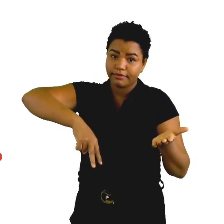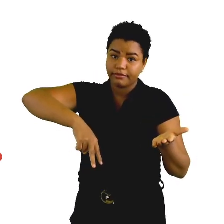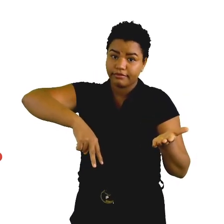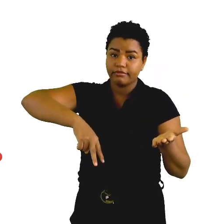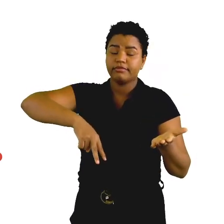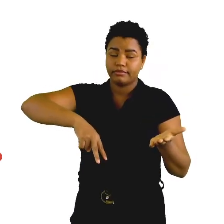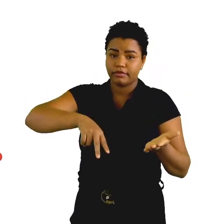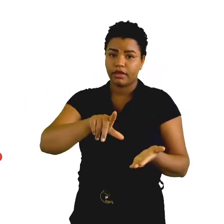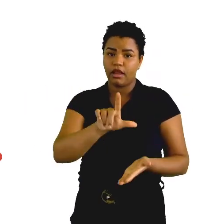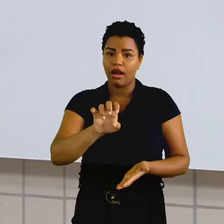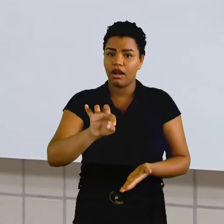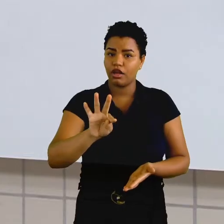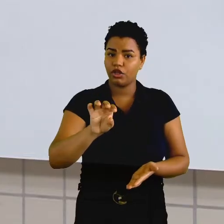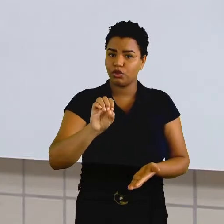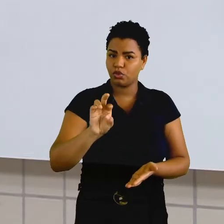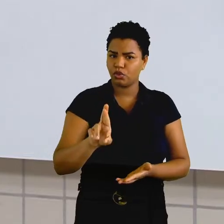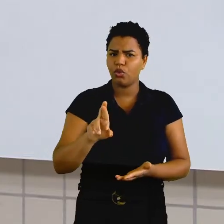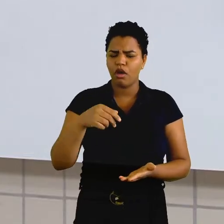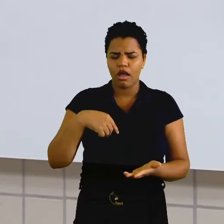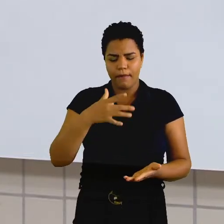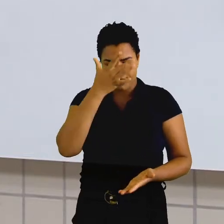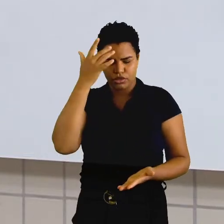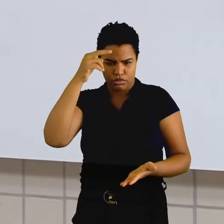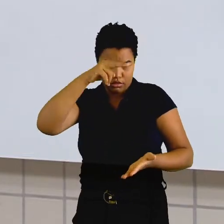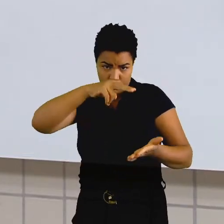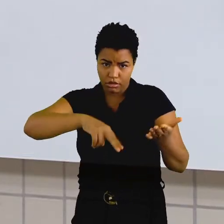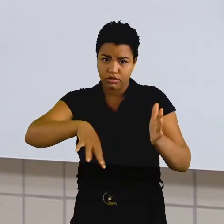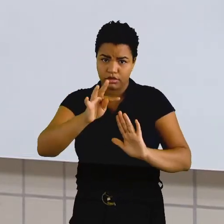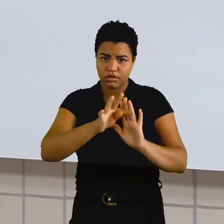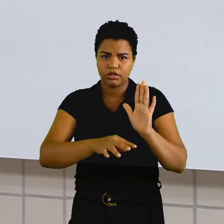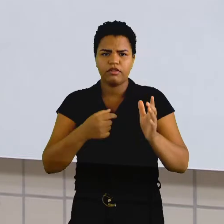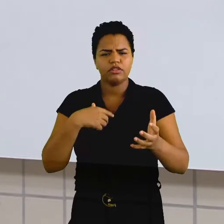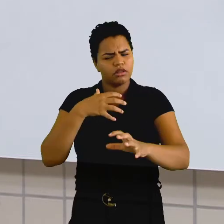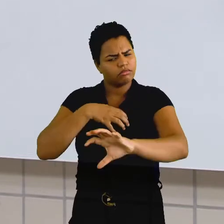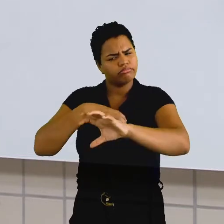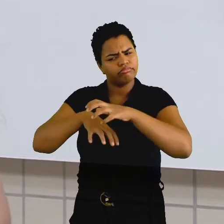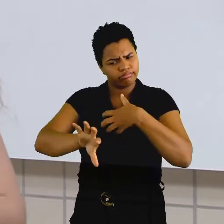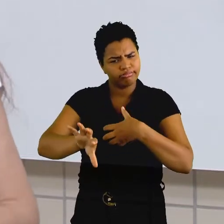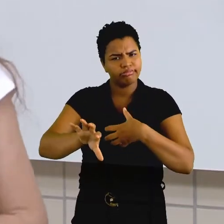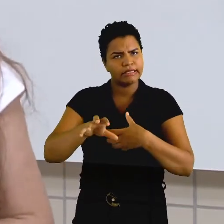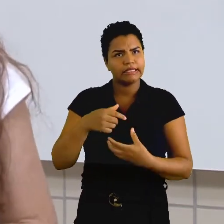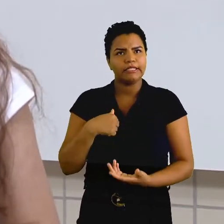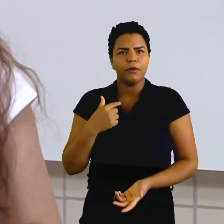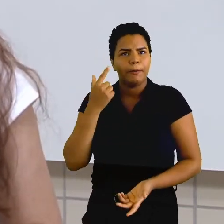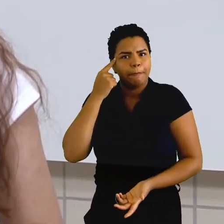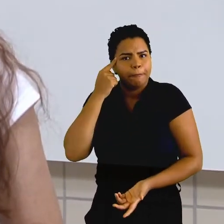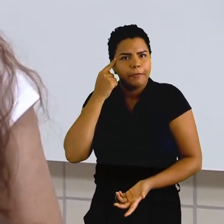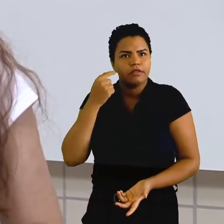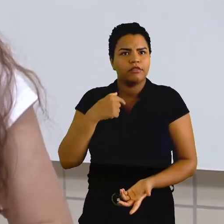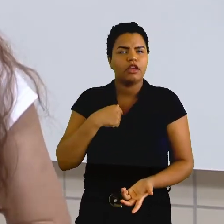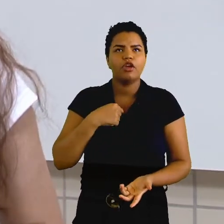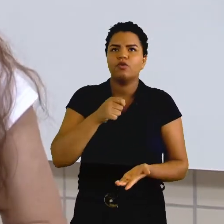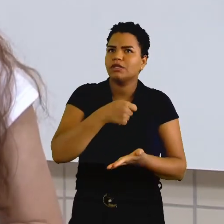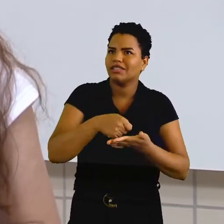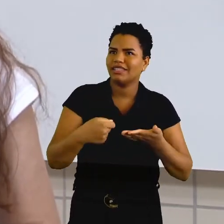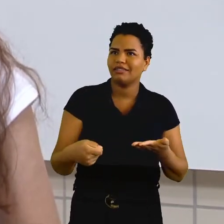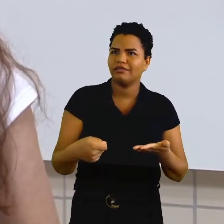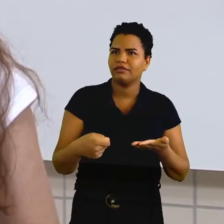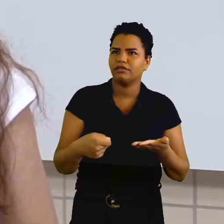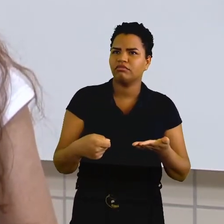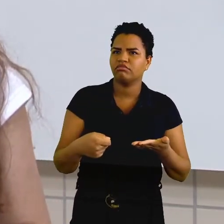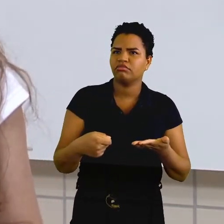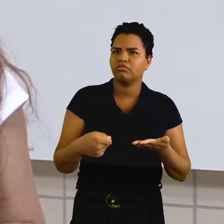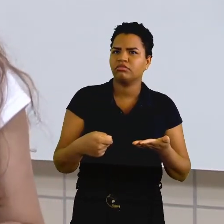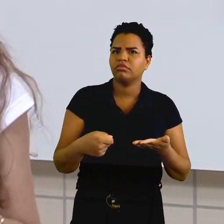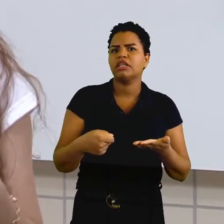texto. Então, sempre se coloca no lugar dessa pessoa. O meu texto, o que eu escrevi, está sendo bem